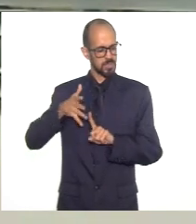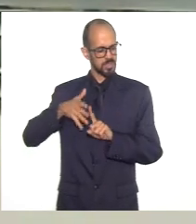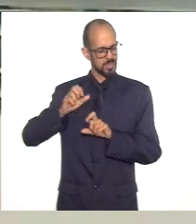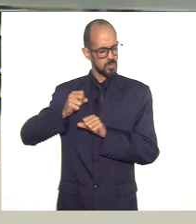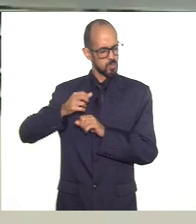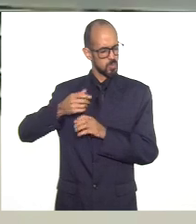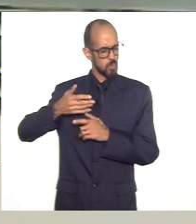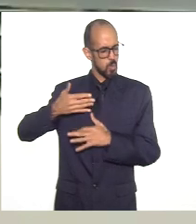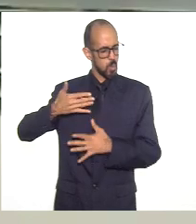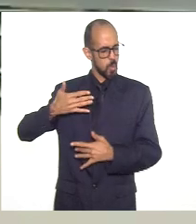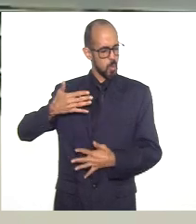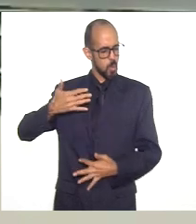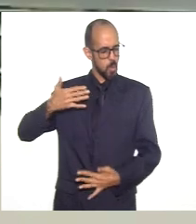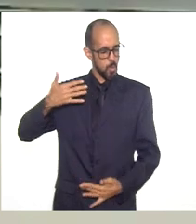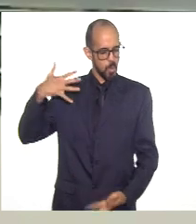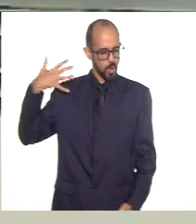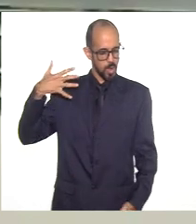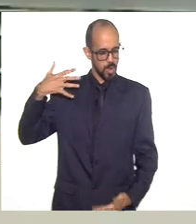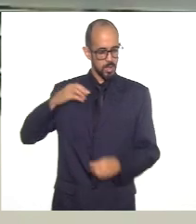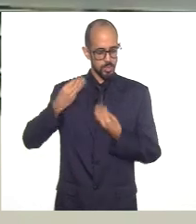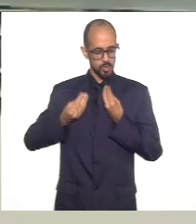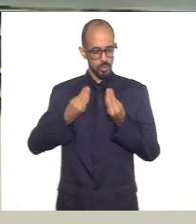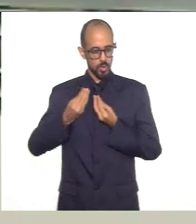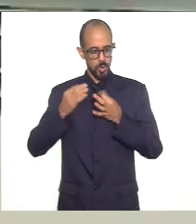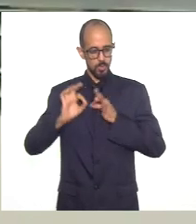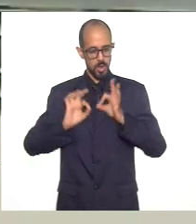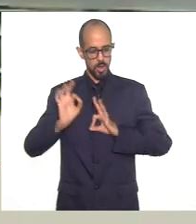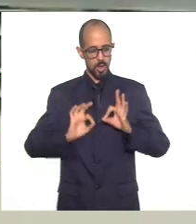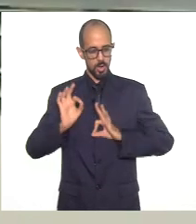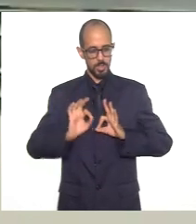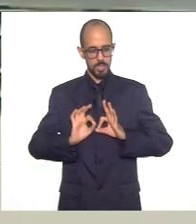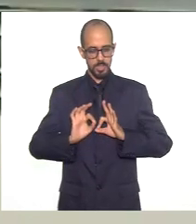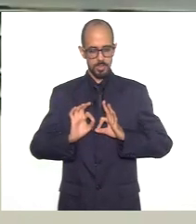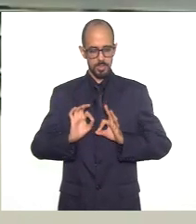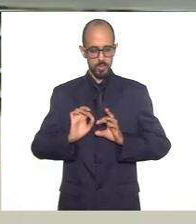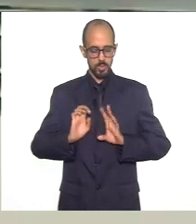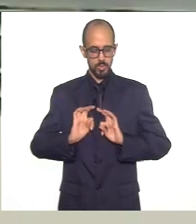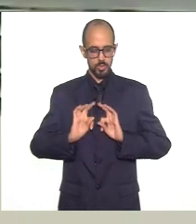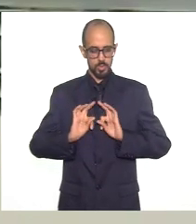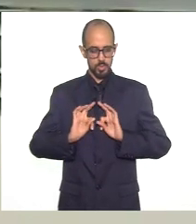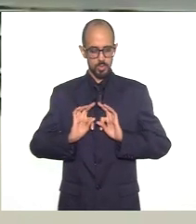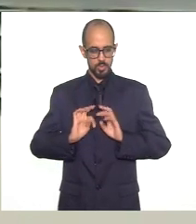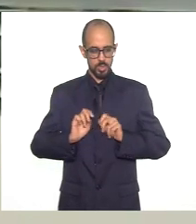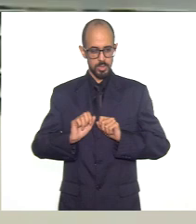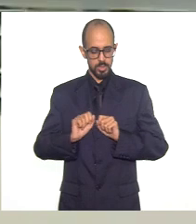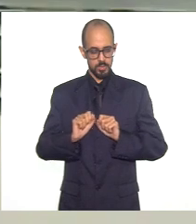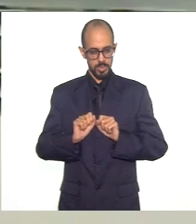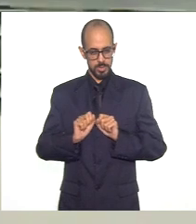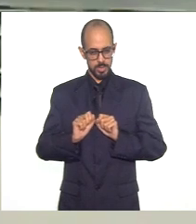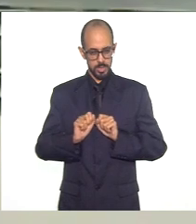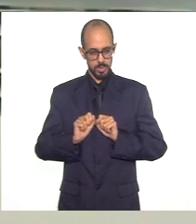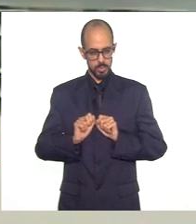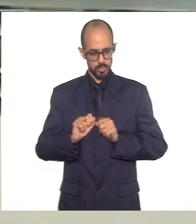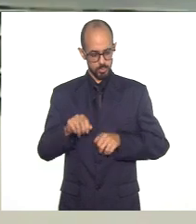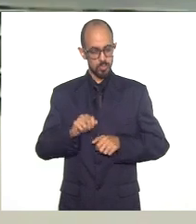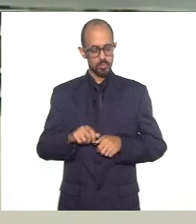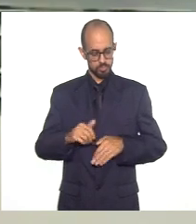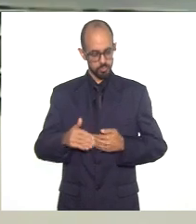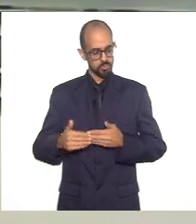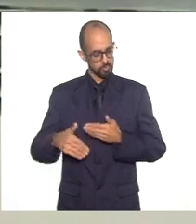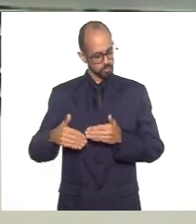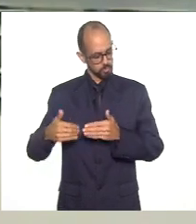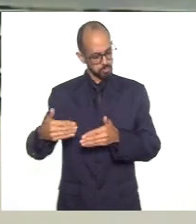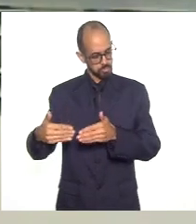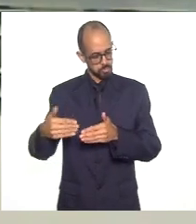apresentação sobre a organização que eles estão dando curso,